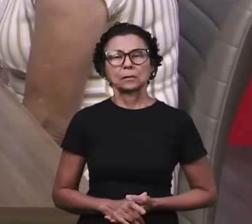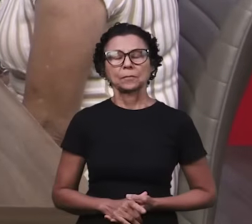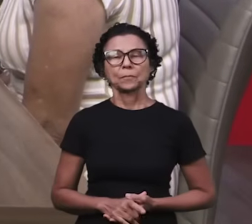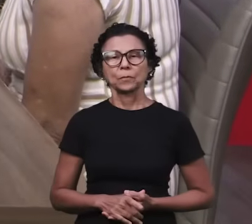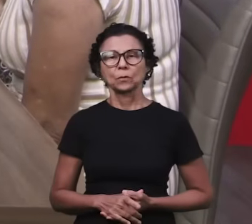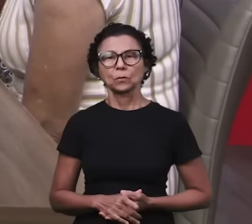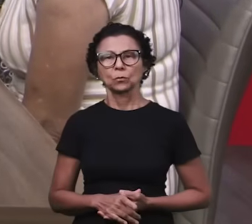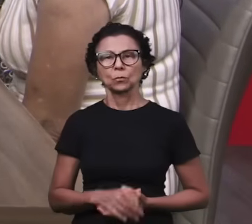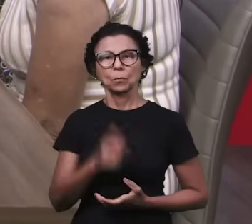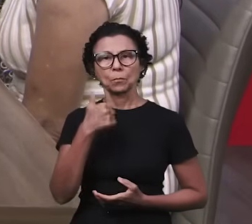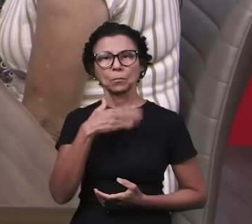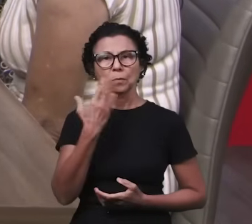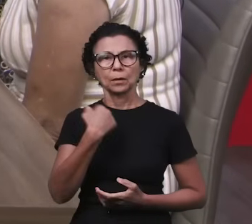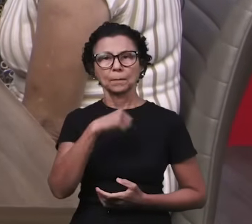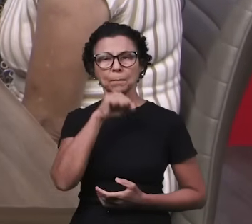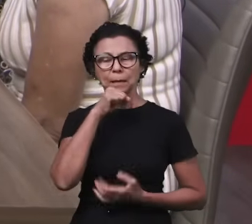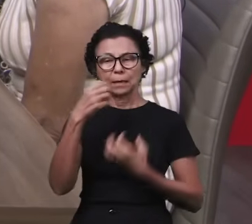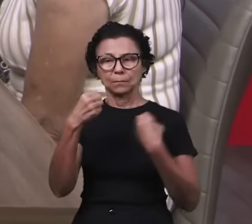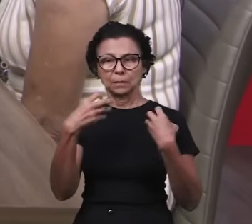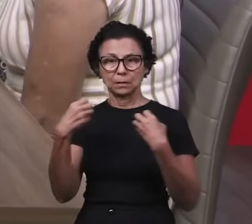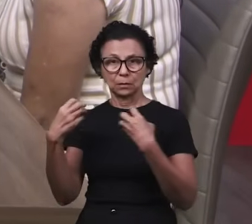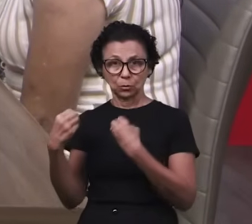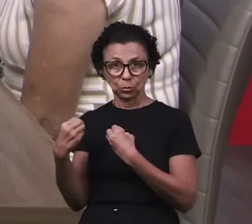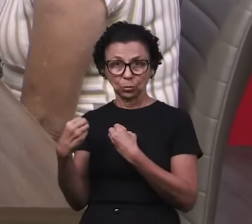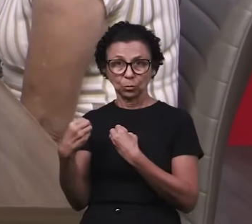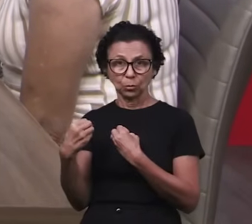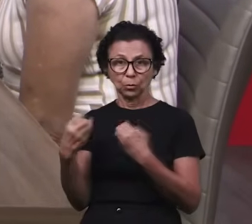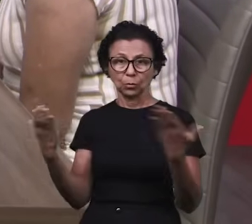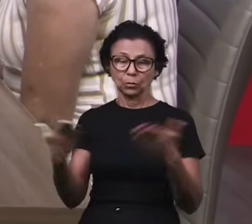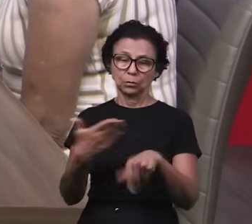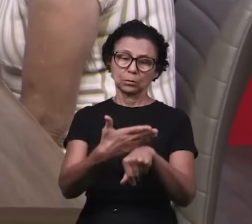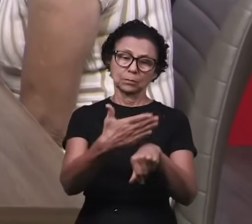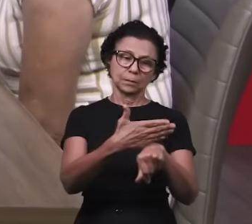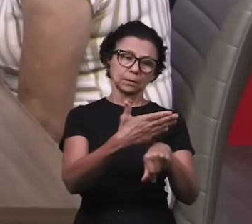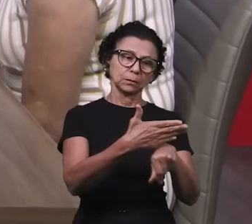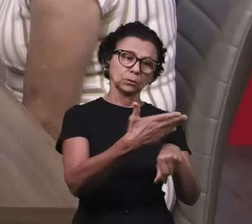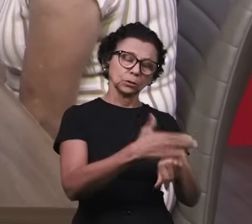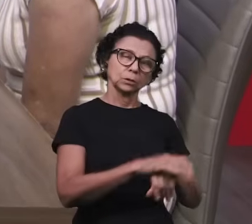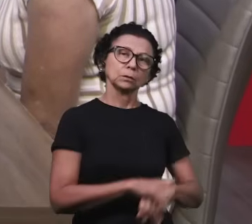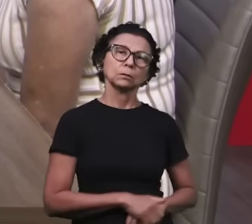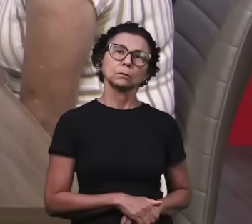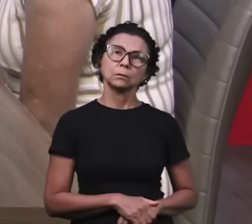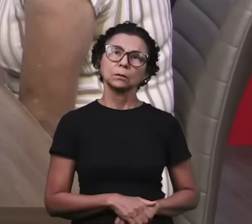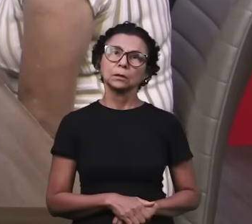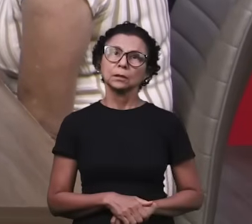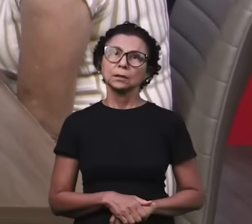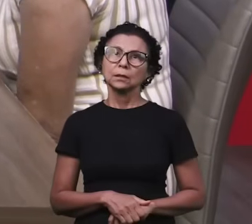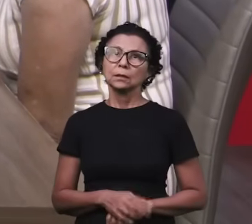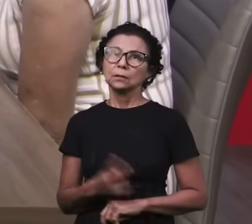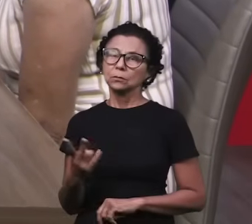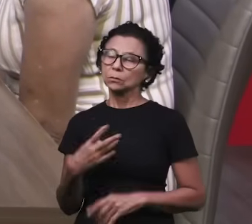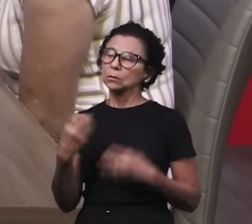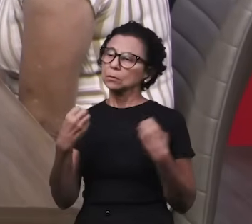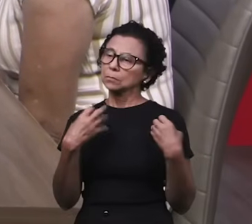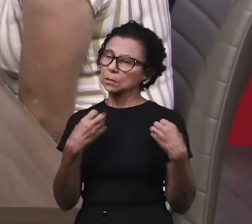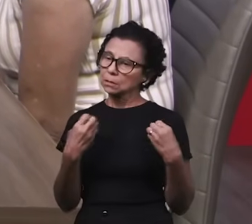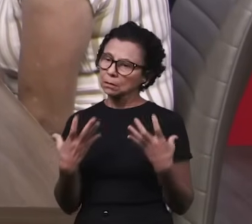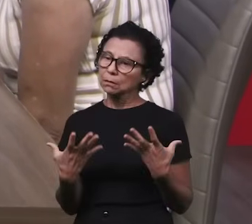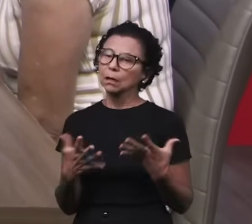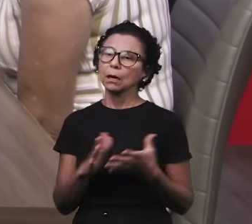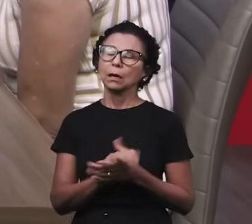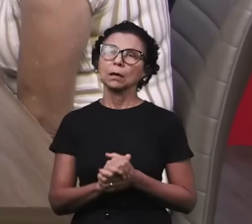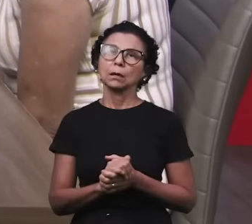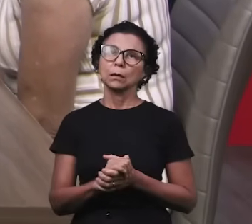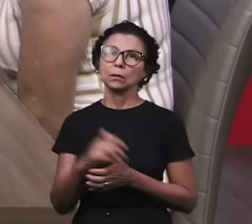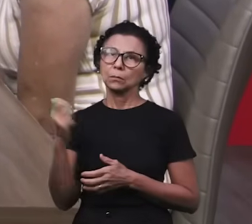disse, eu nasci em um lar de servos do Senhor. Eles me ensinaram desde sempre a usar os recursos da graça. Oração, jejum,